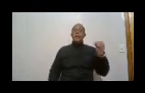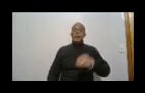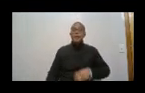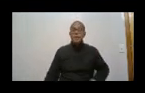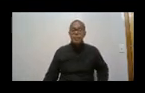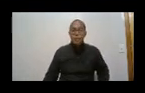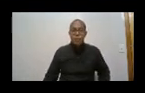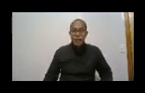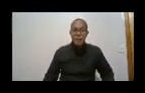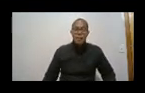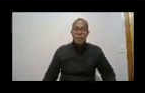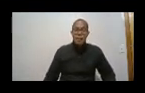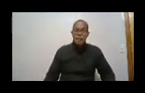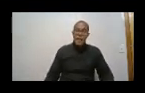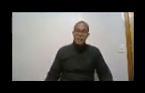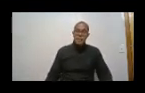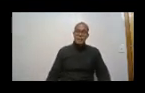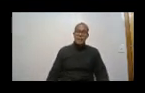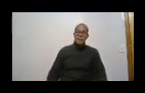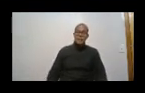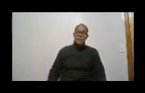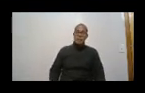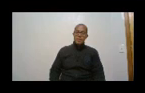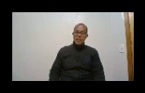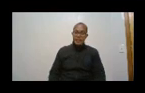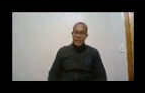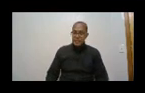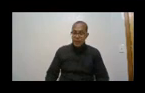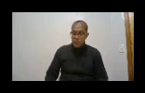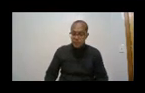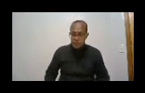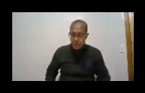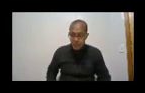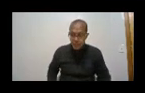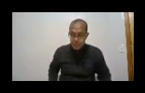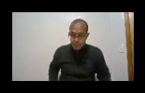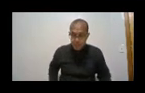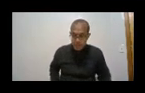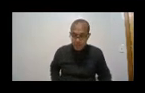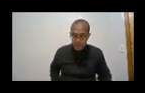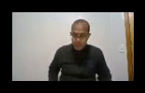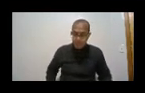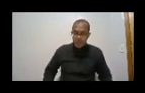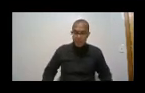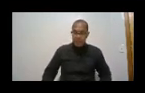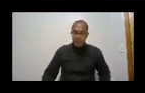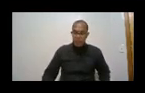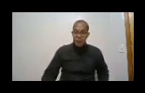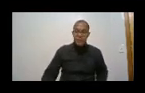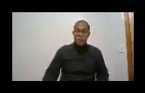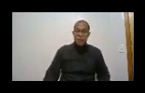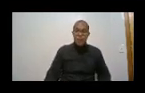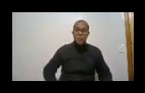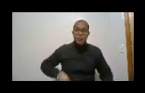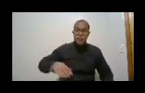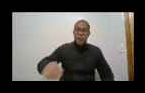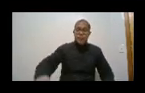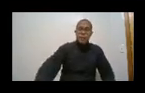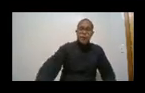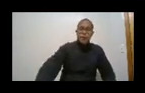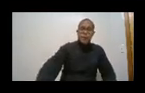droga se liga a um receptor e impede que seja desencadeada aquela ação, como eu citei o beta-bloqueador, tá? Propanolol,